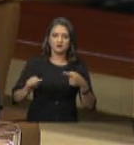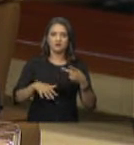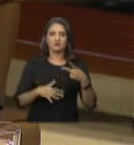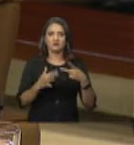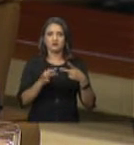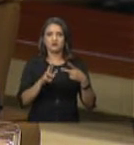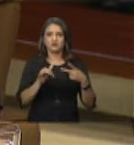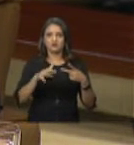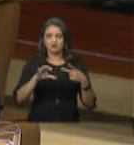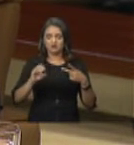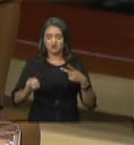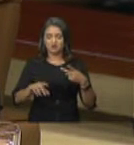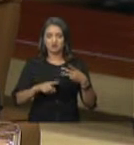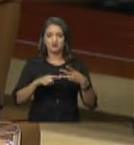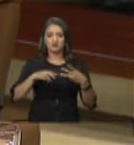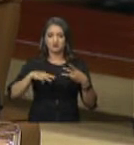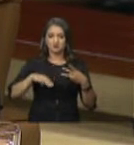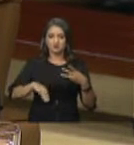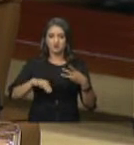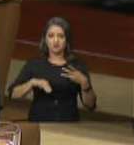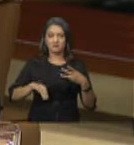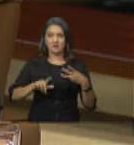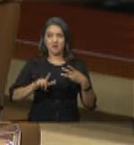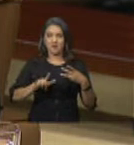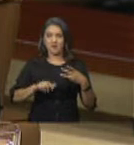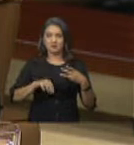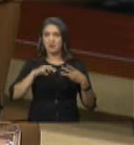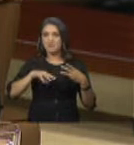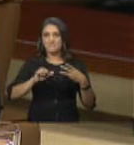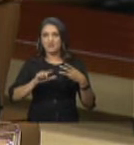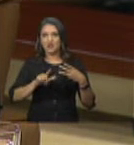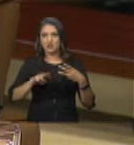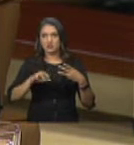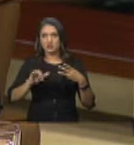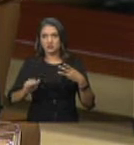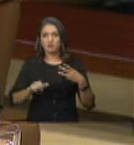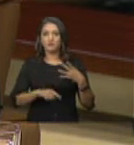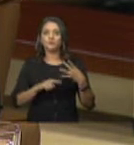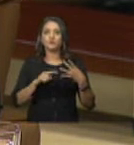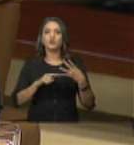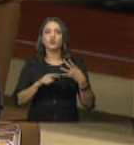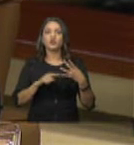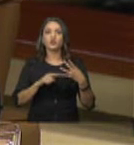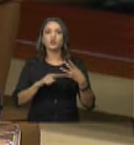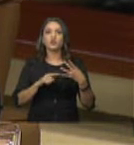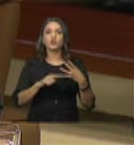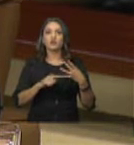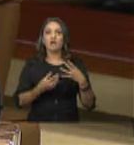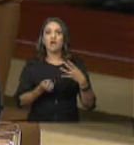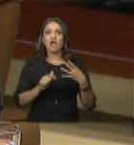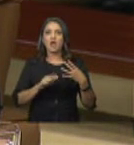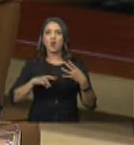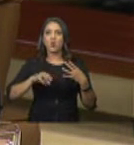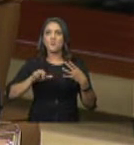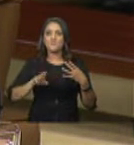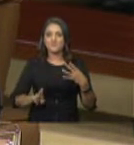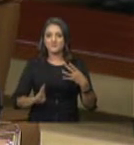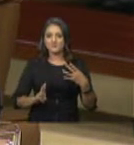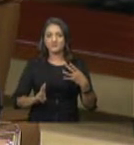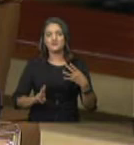da Rocha Neto e marucia Coelho de Matos Miranda Correia e Almir Martins